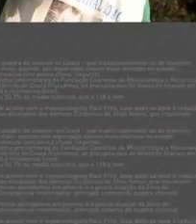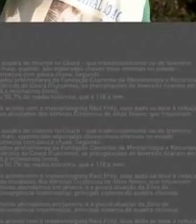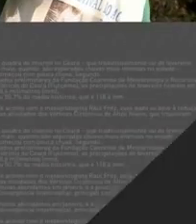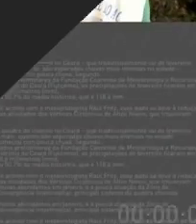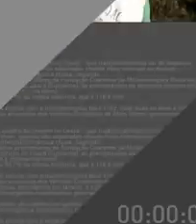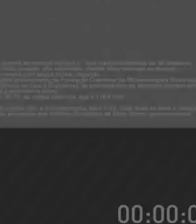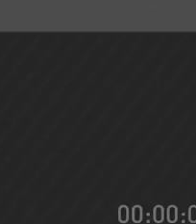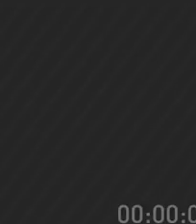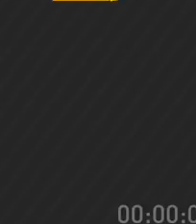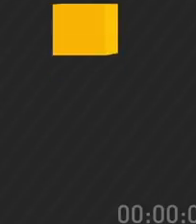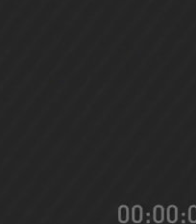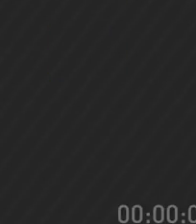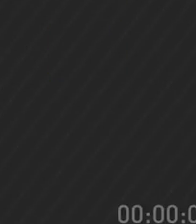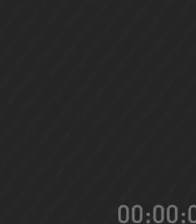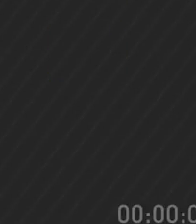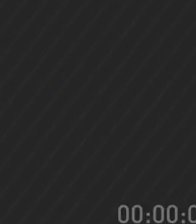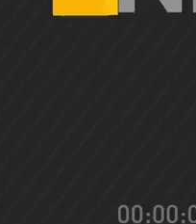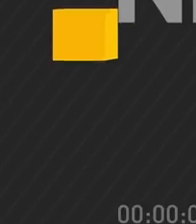ae